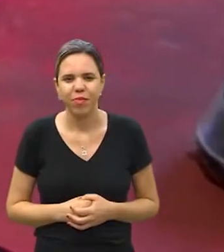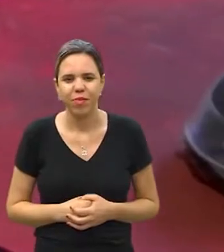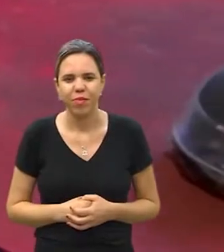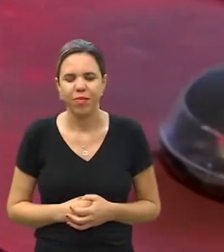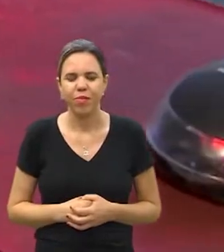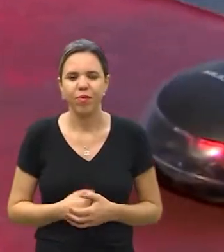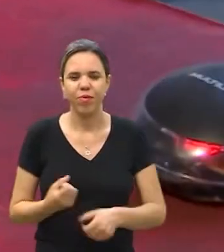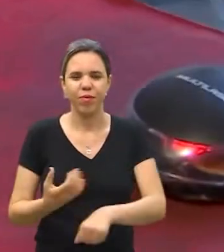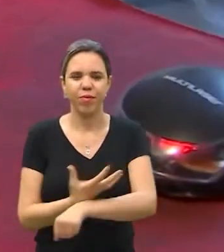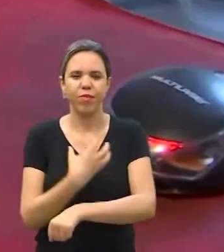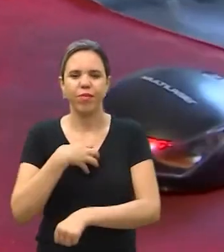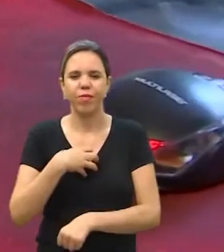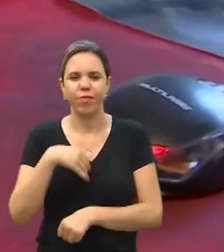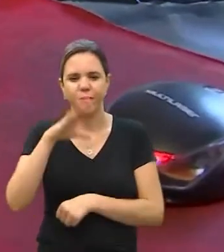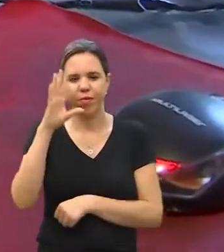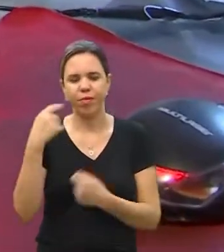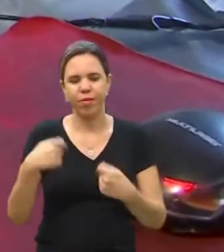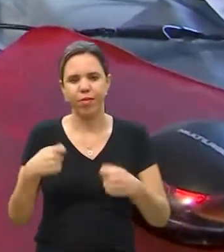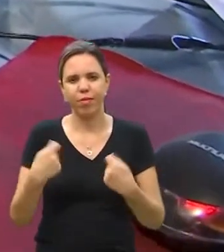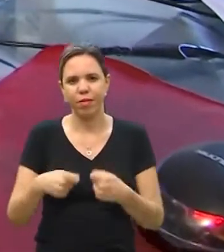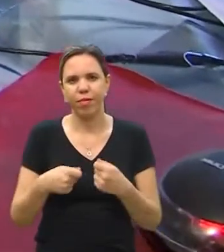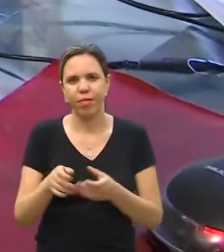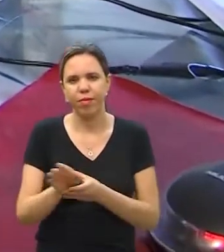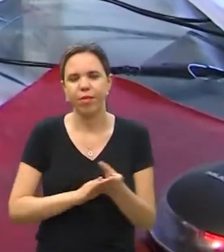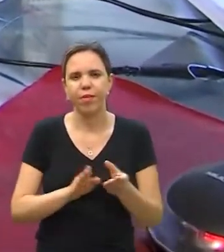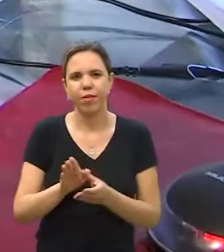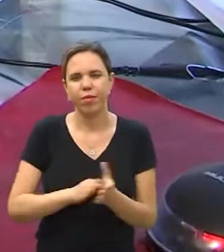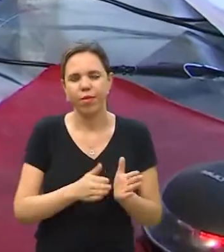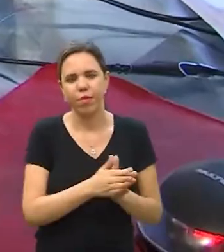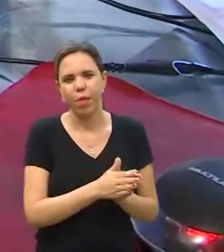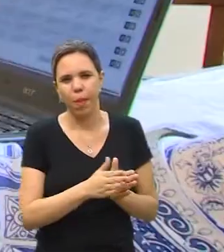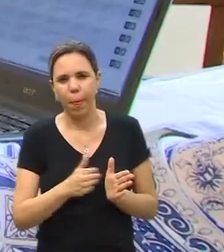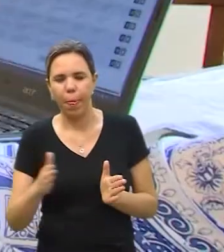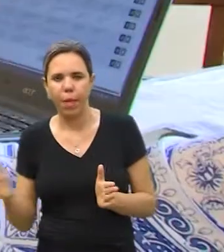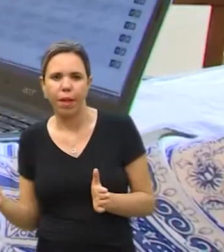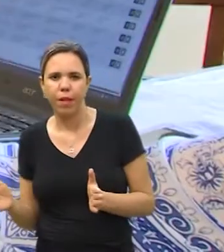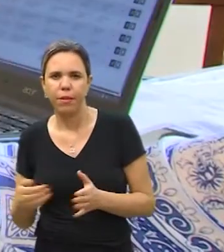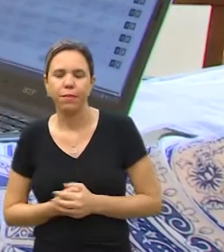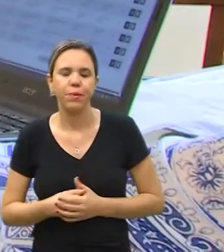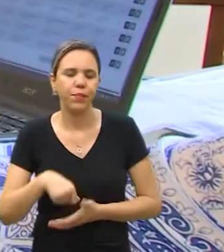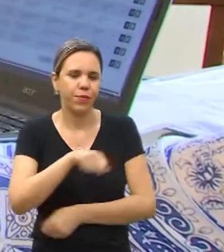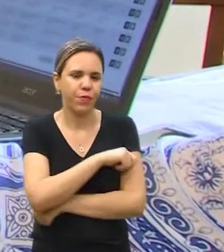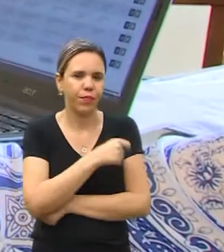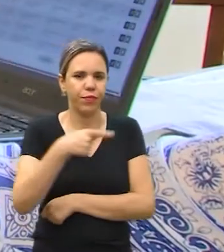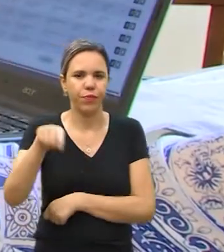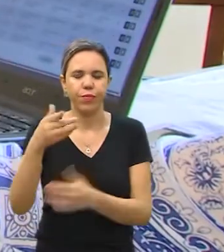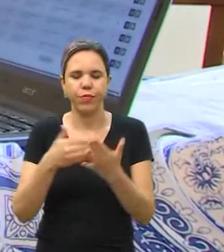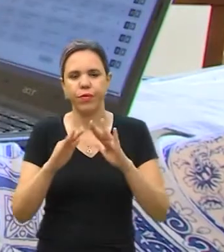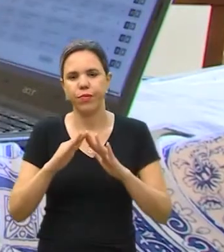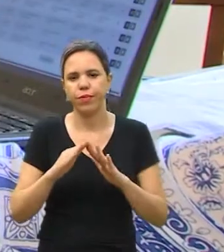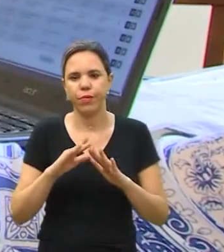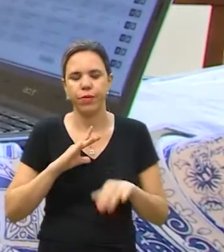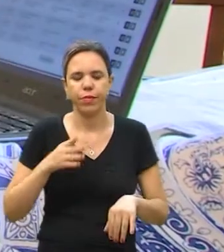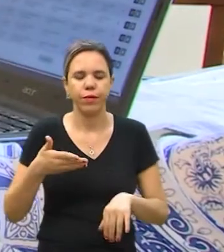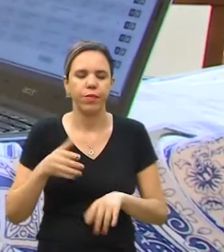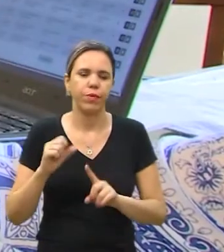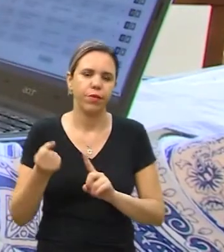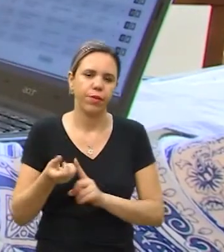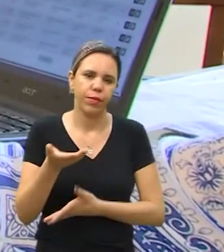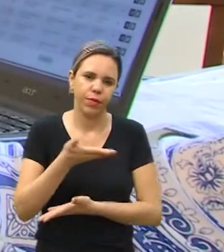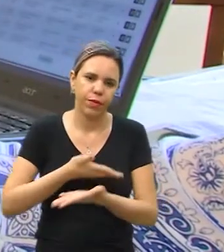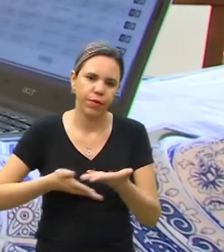E o lado emocional foi o que mais precisou ser orientado neste período. Quando o aluno vai para a escola, tem a parte